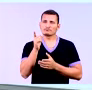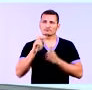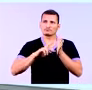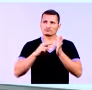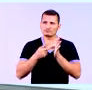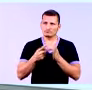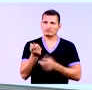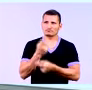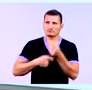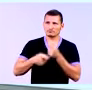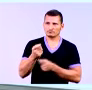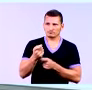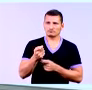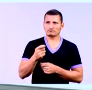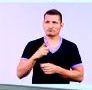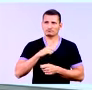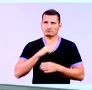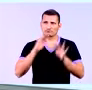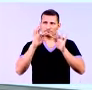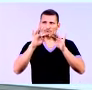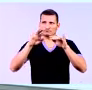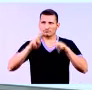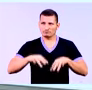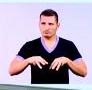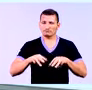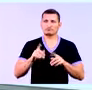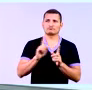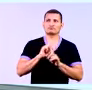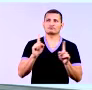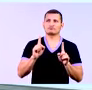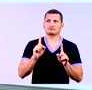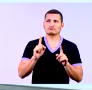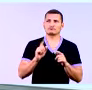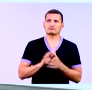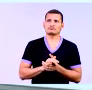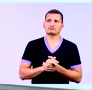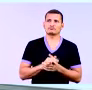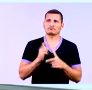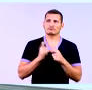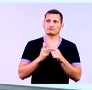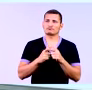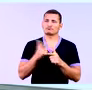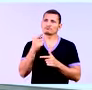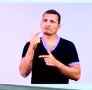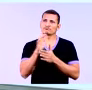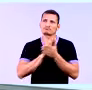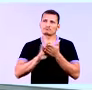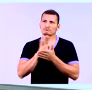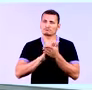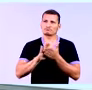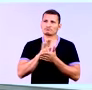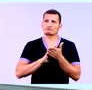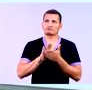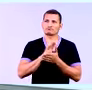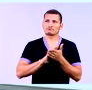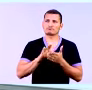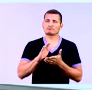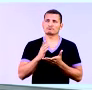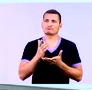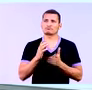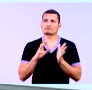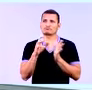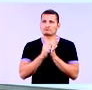transação foi compromissada, a transação foi finalizada? Não, porque nós ainda não tivemos nenhum comando no log do sistema registrando